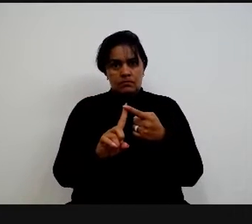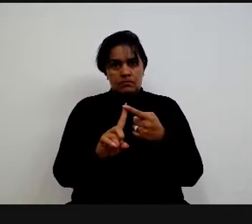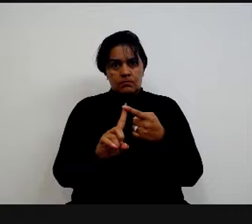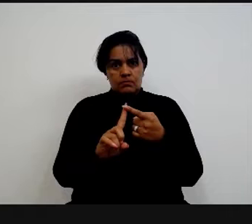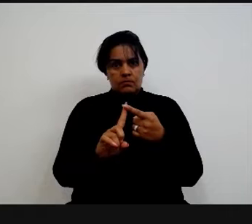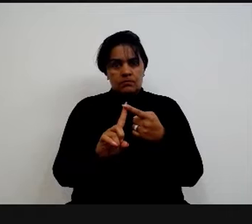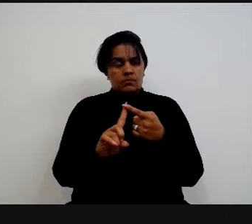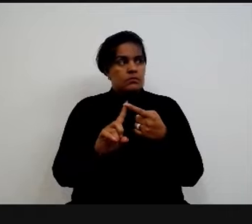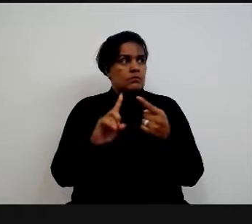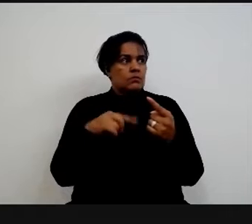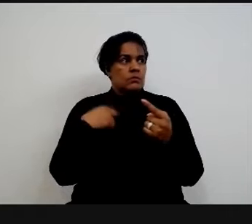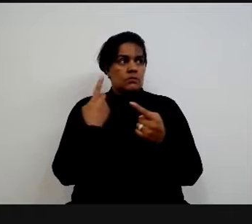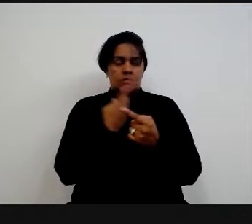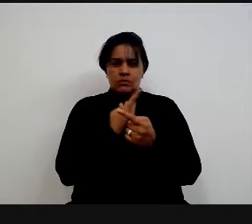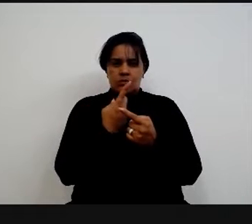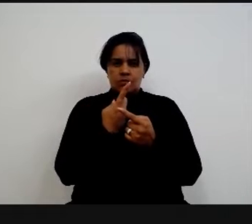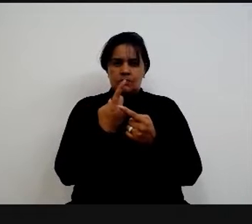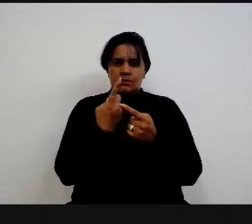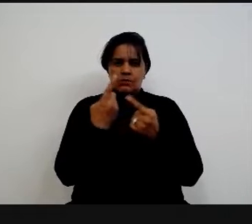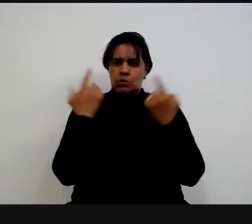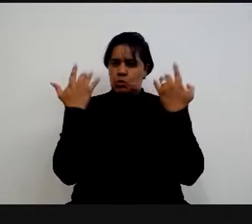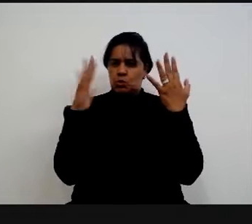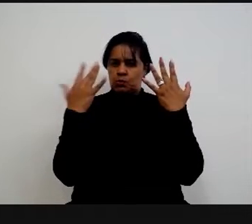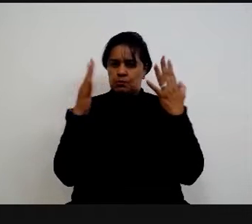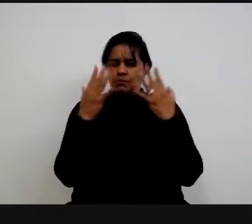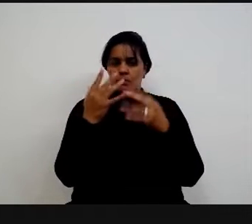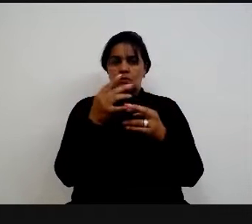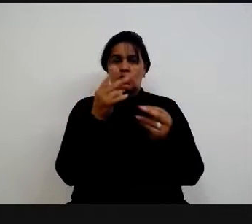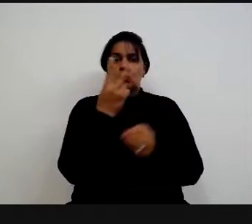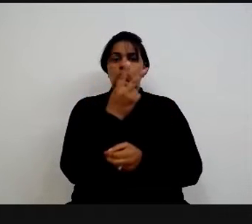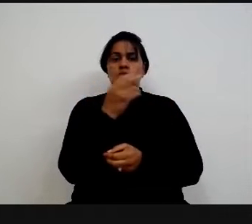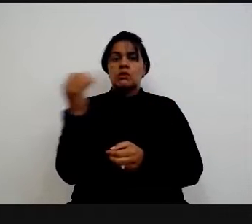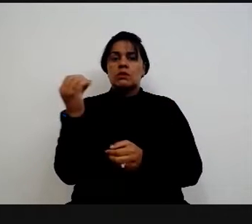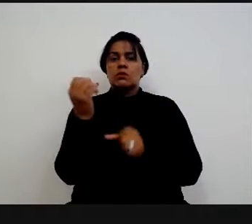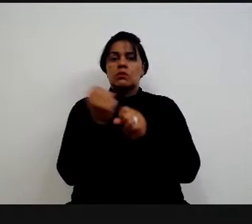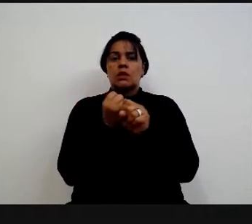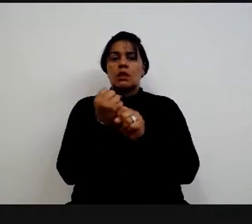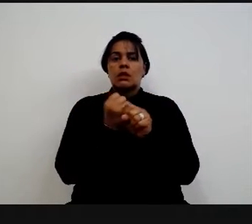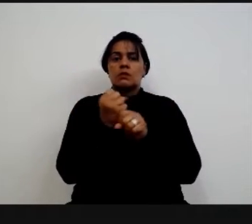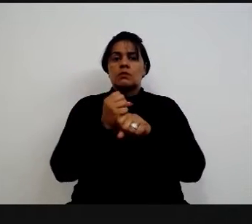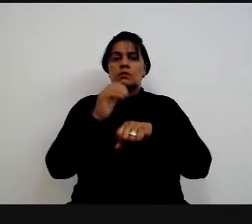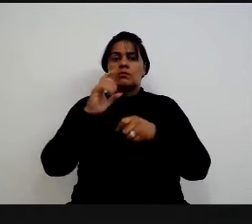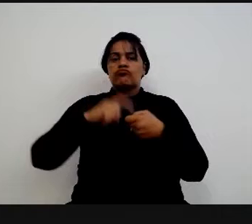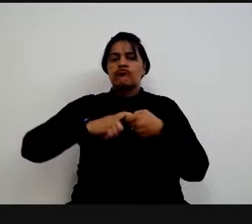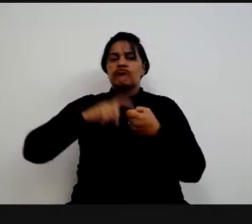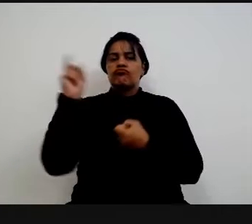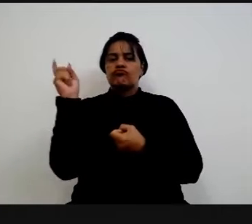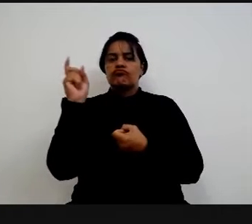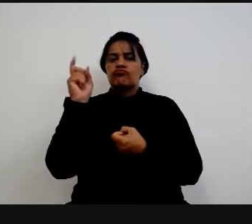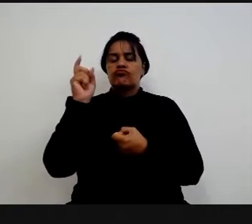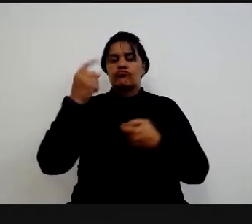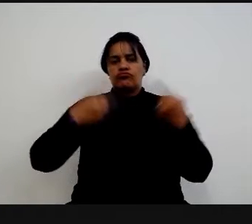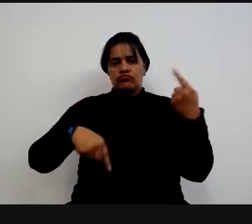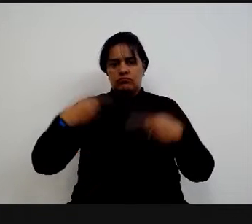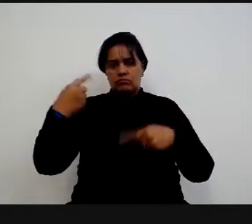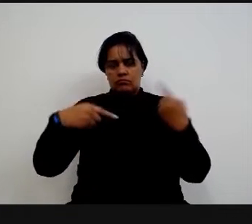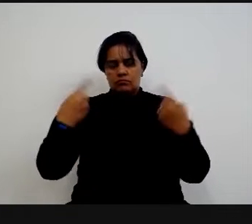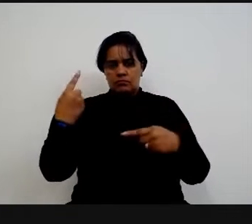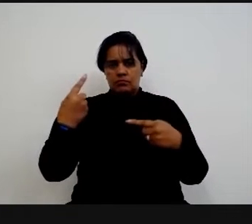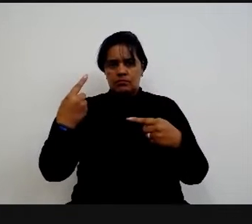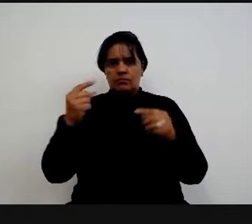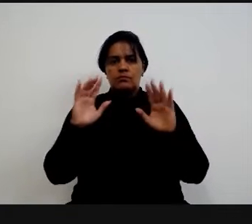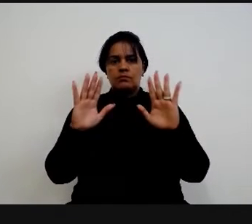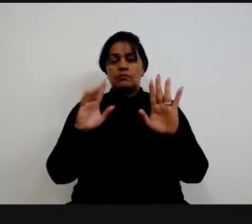comemorar 200 anos de independência política. E comemoramos